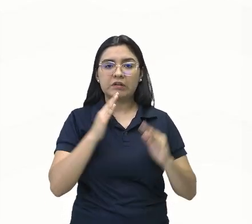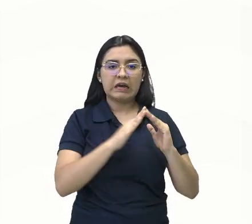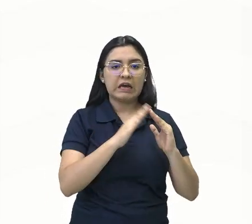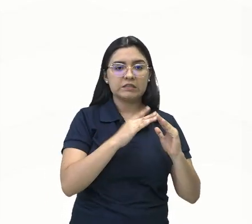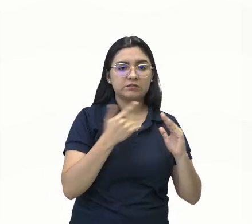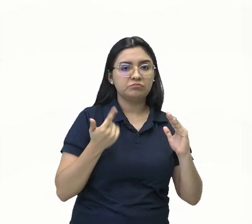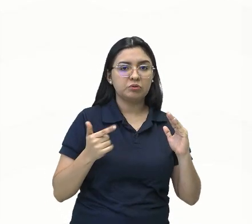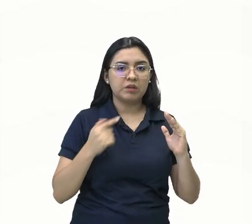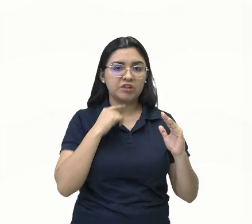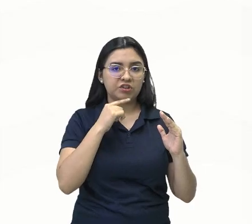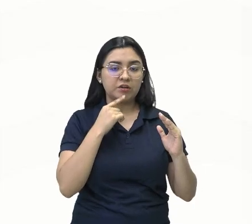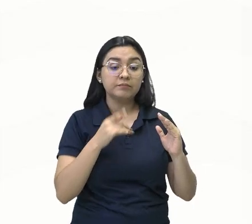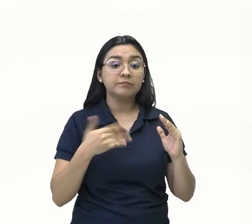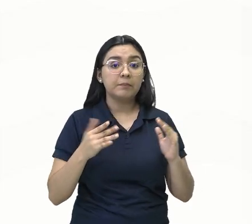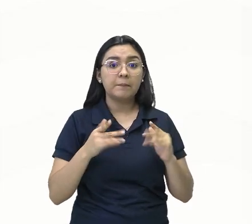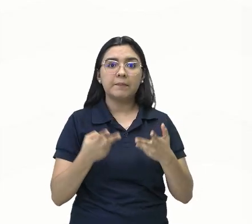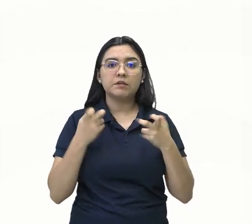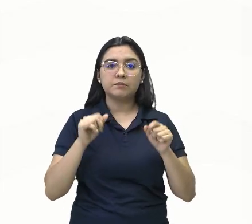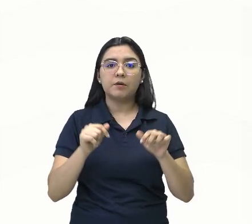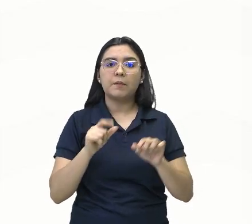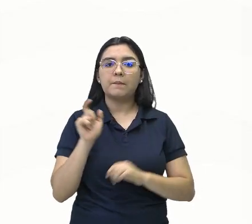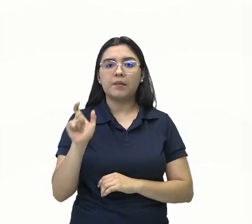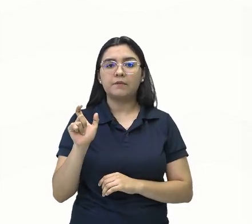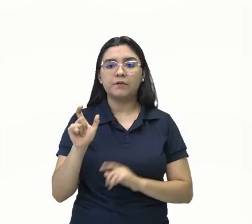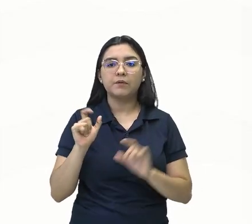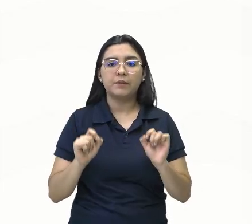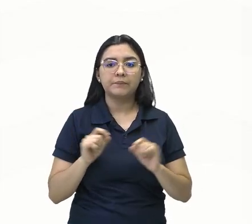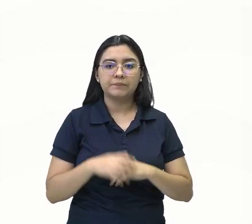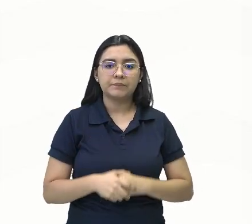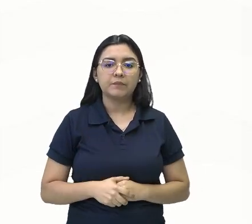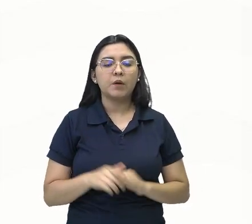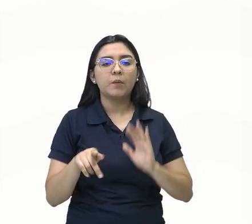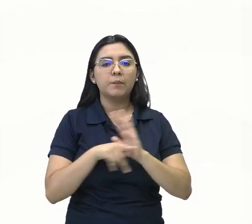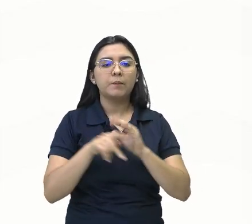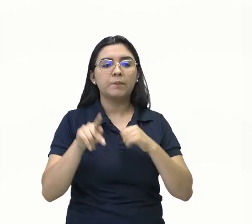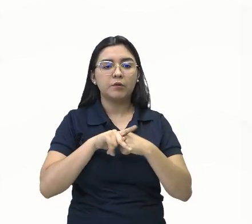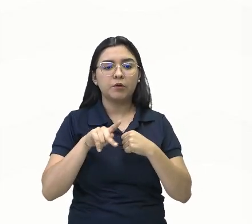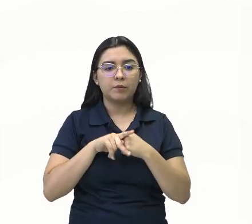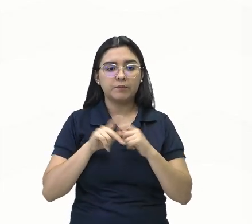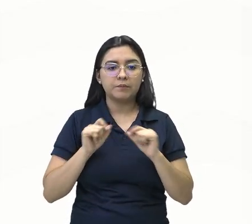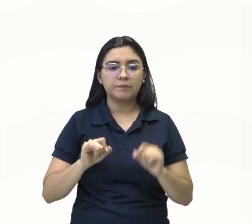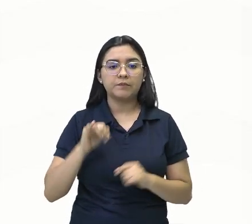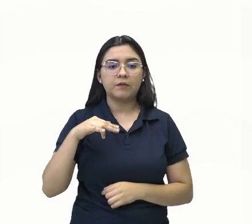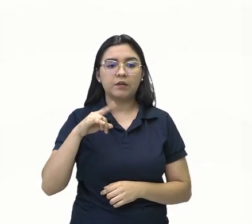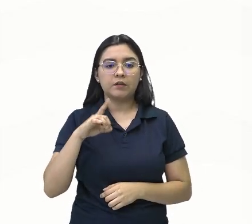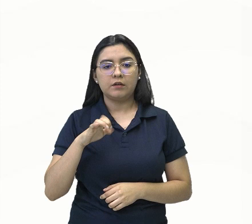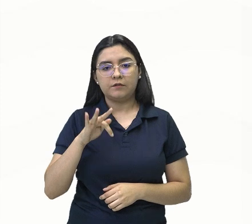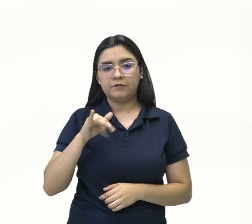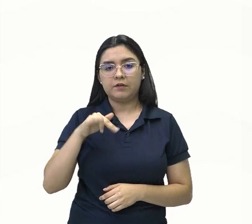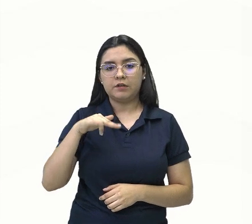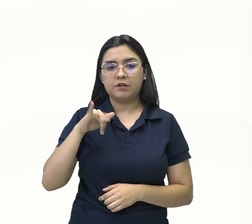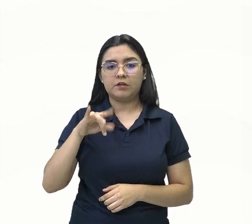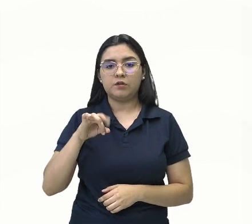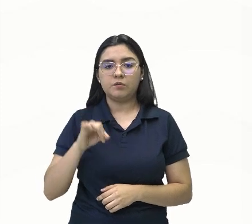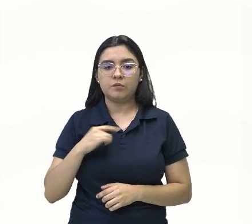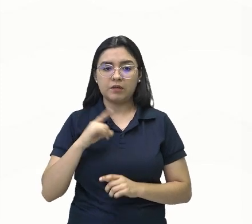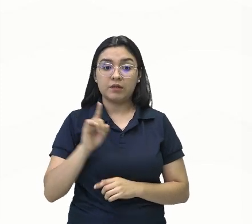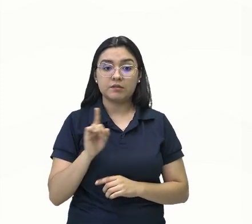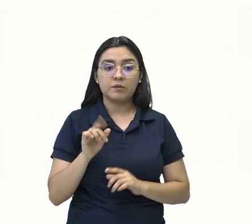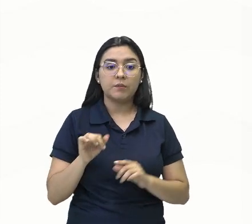Ninguém está em casa. Repare que ele é uma palavra, né, um pronome indefinido, que passa a ideia de negação,